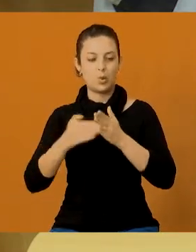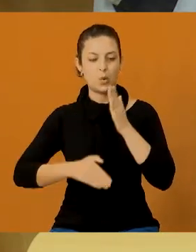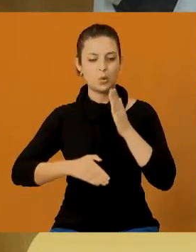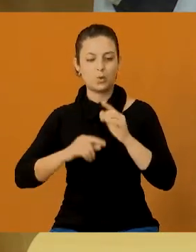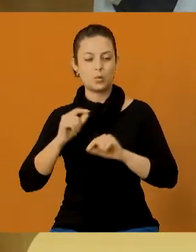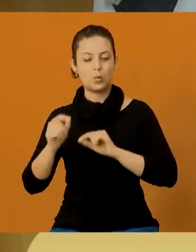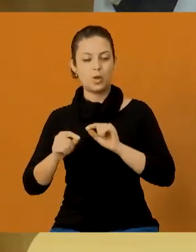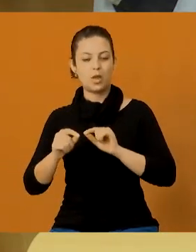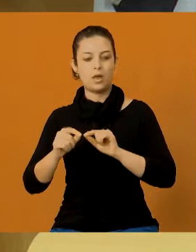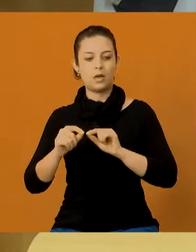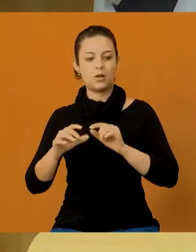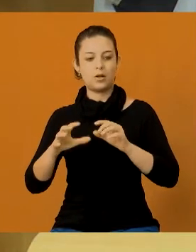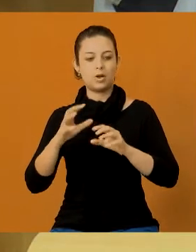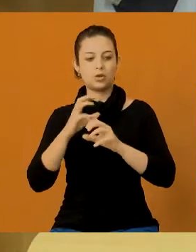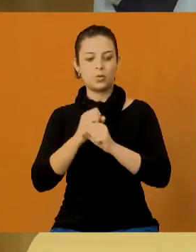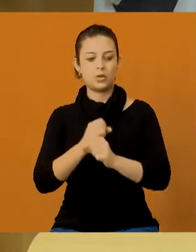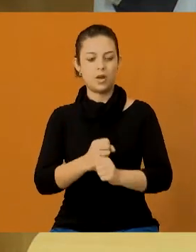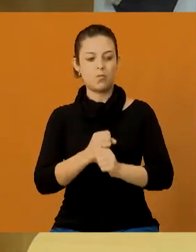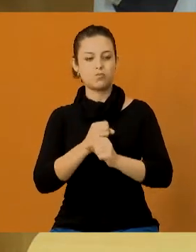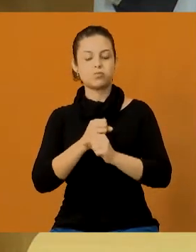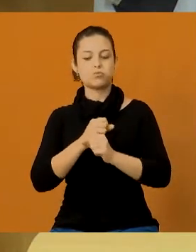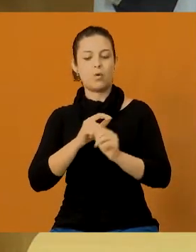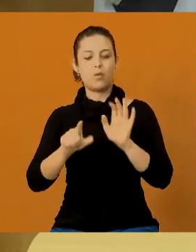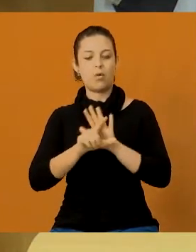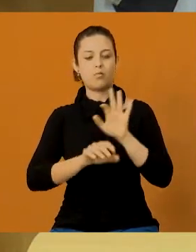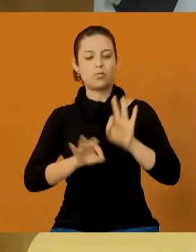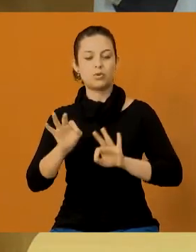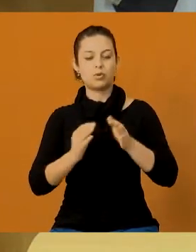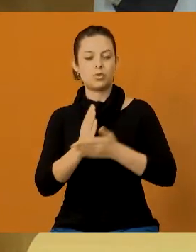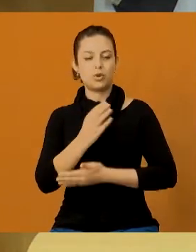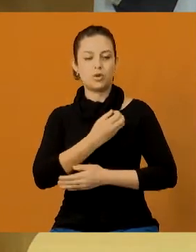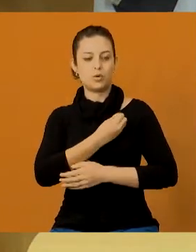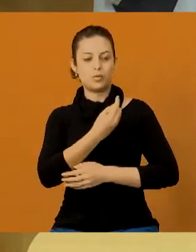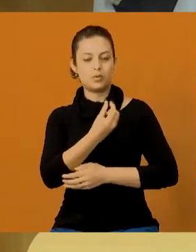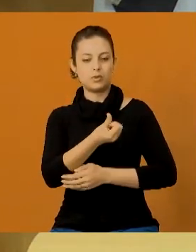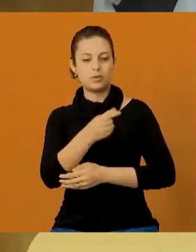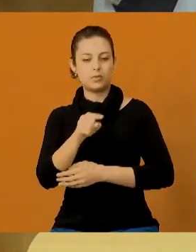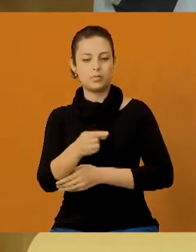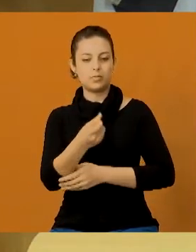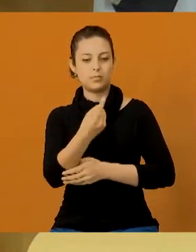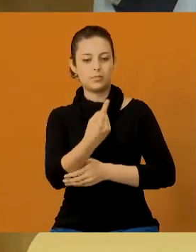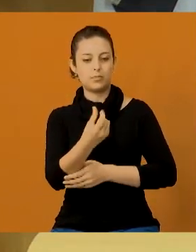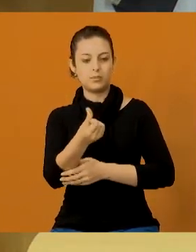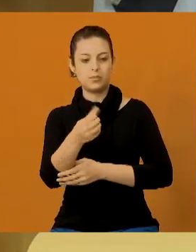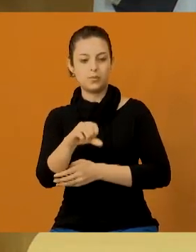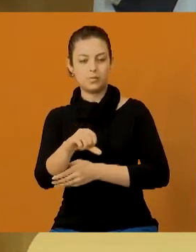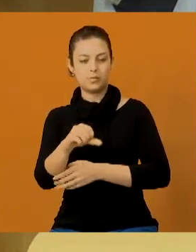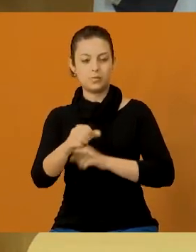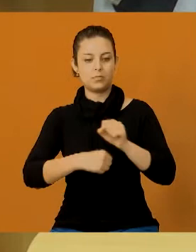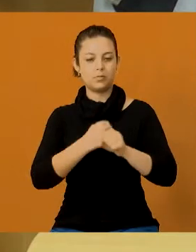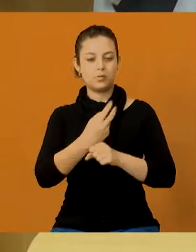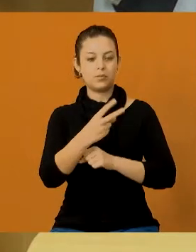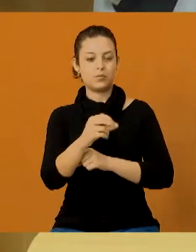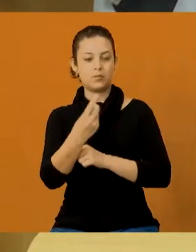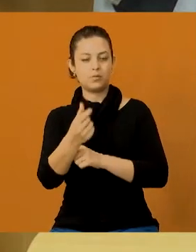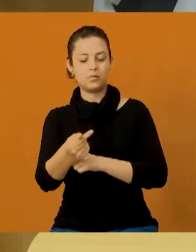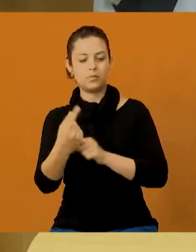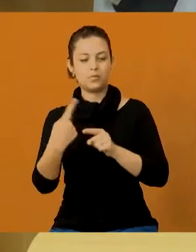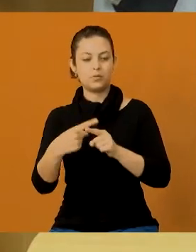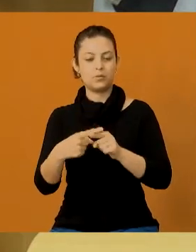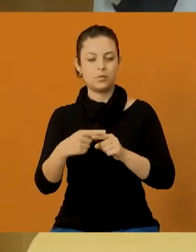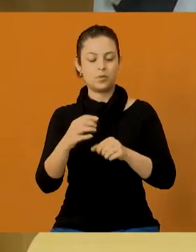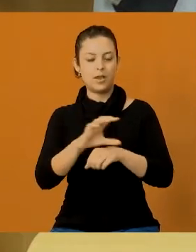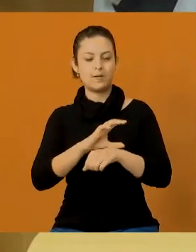outorga da sanção integral ao projeto de lei número 6.169 de 2017, em razão